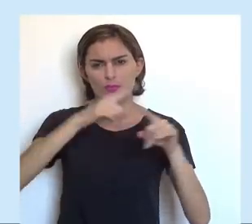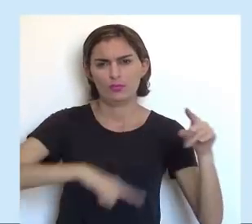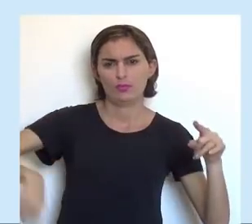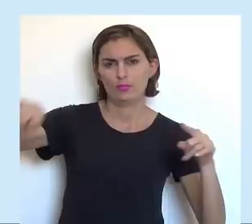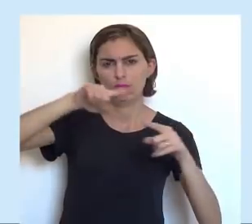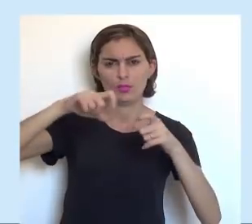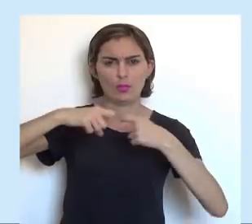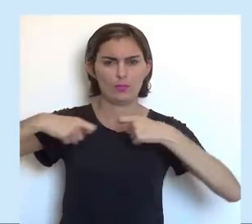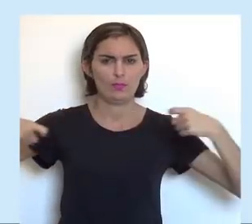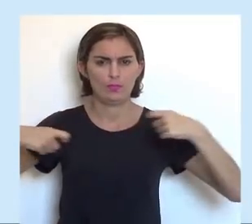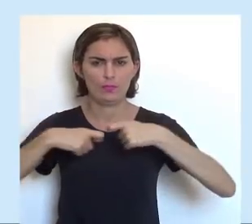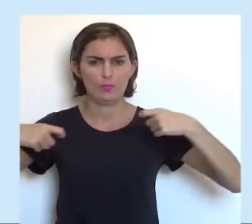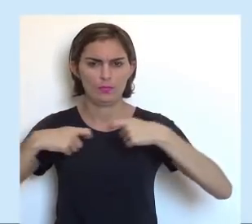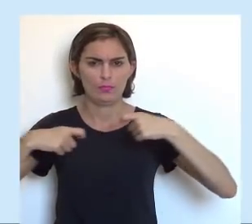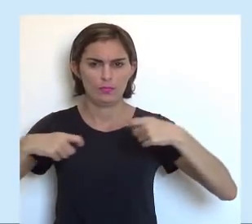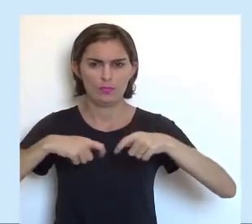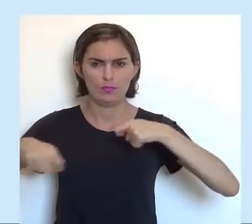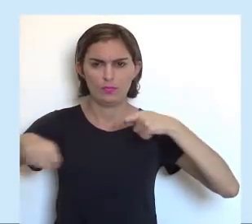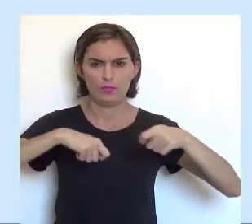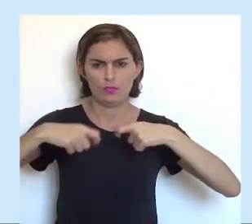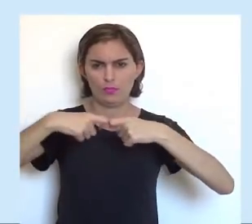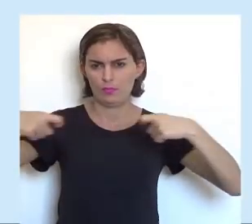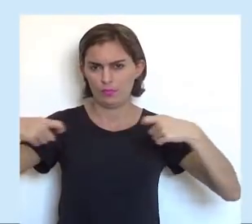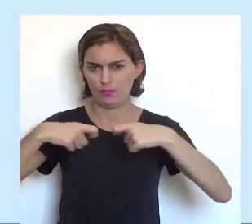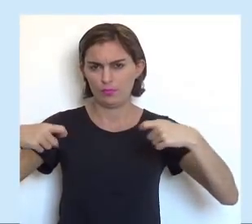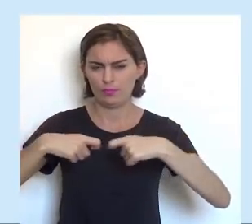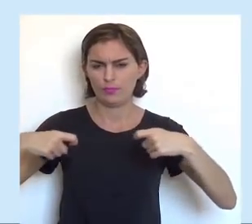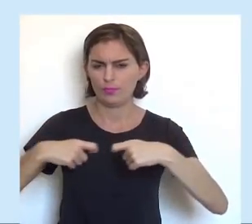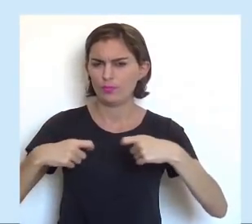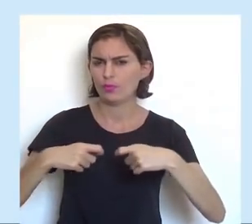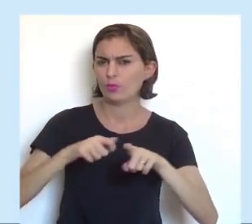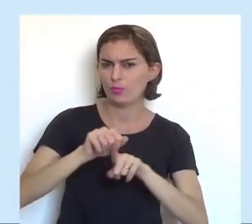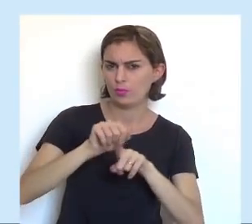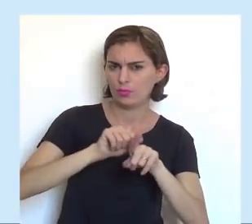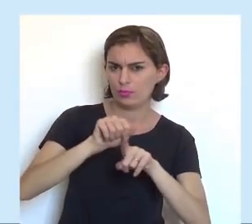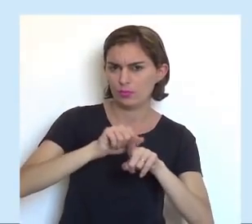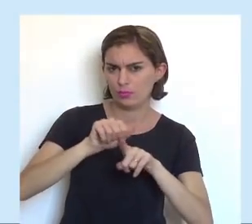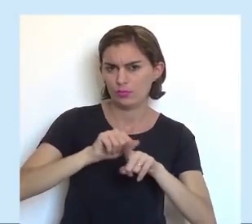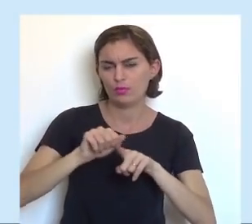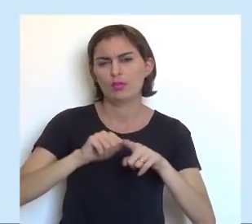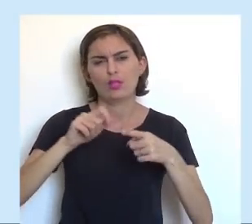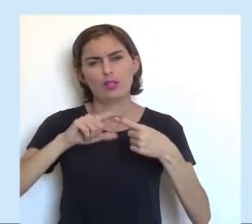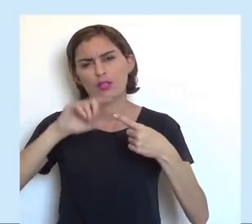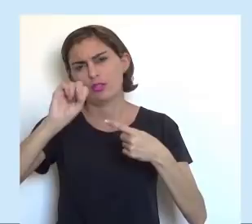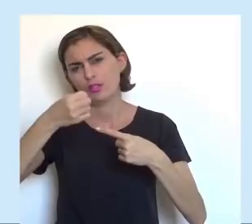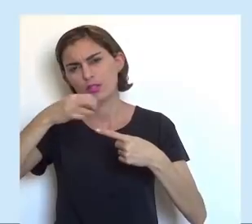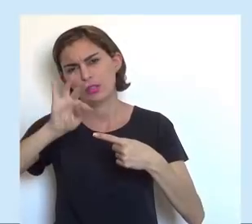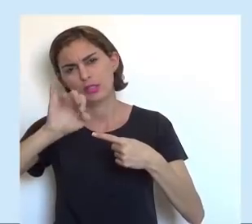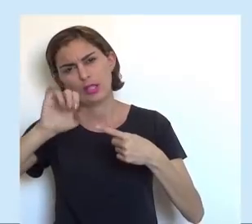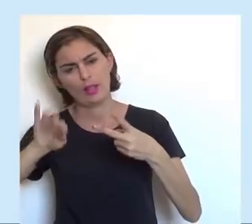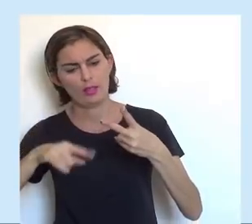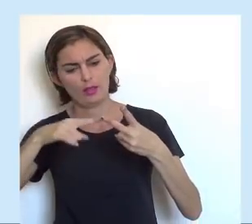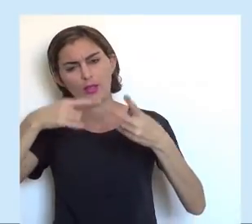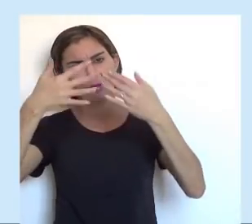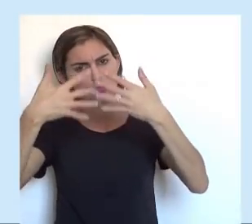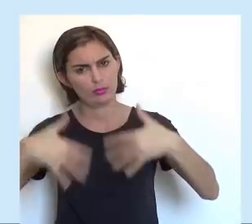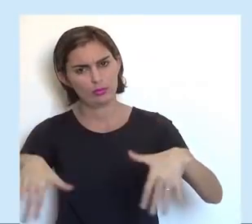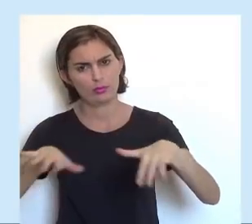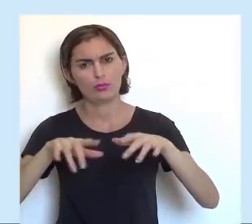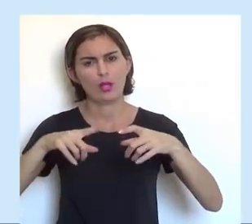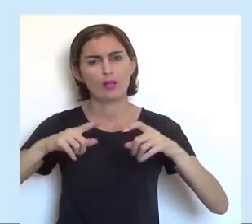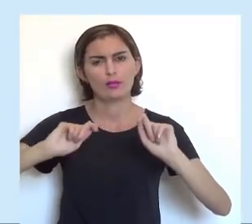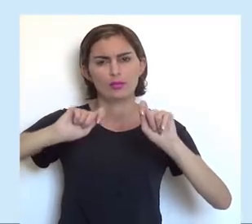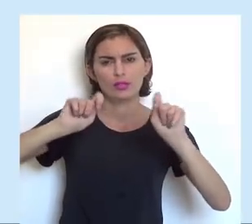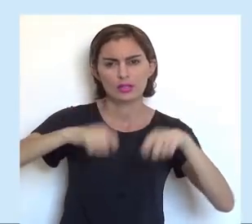do pneu de elastômero, que é uma característica que tem tanto na borracha sintética como na borracha natural. Dá